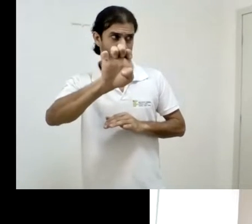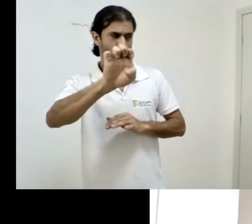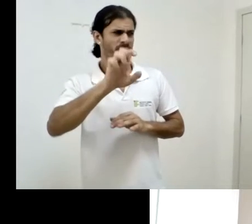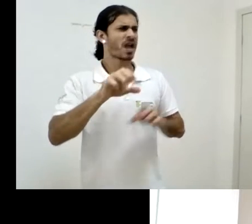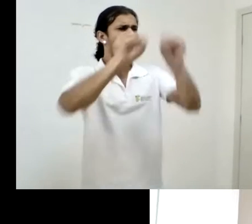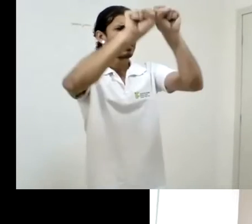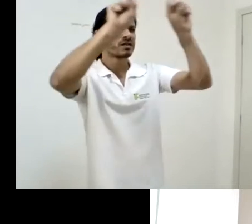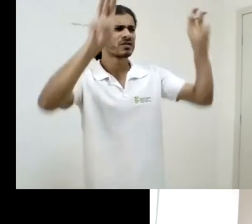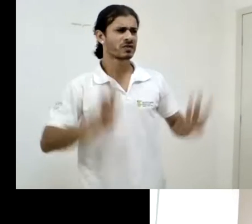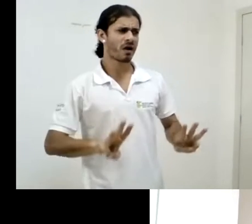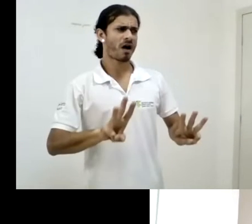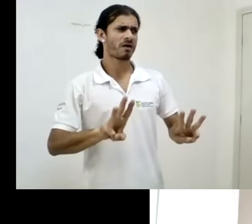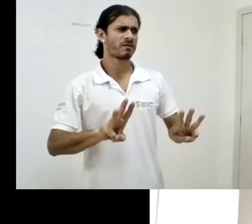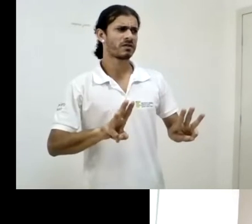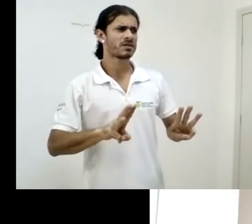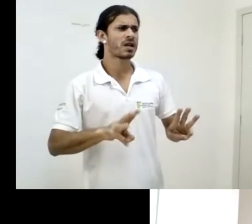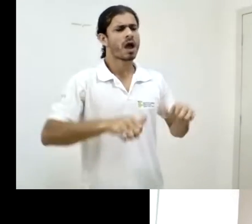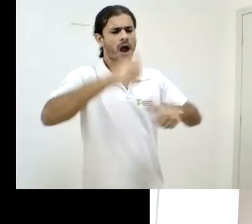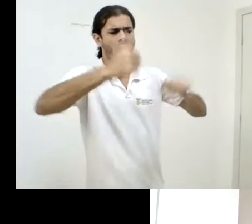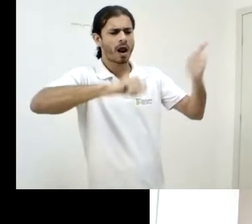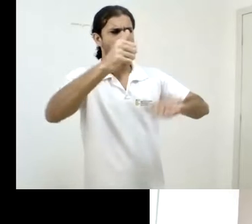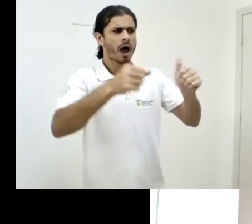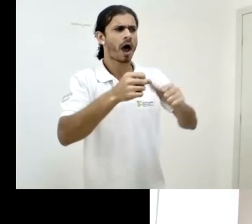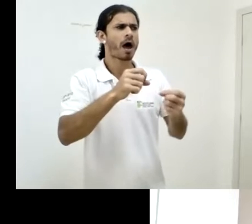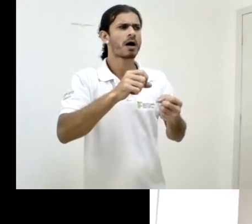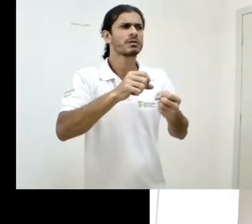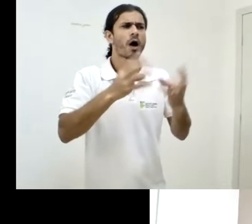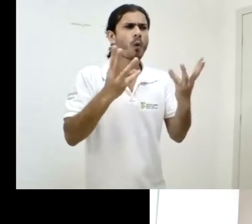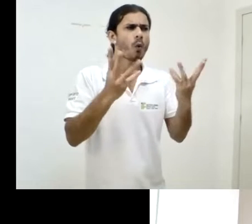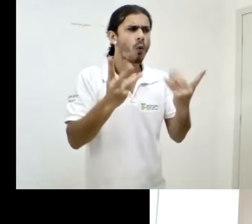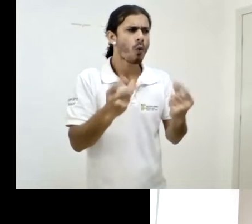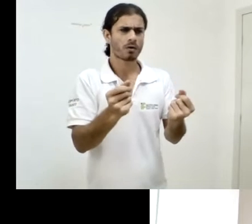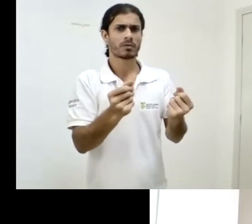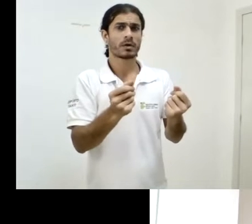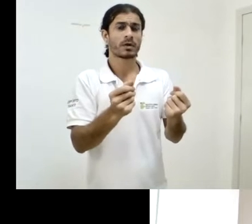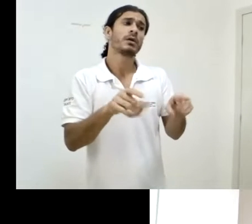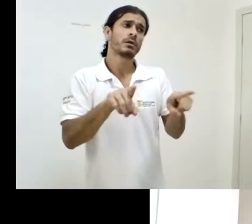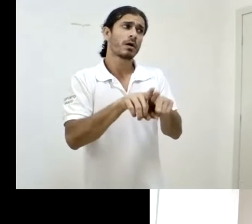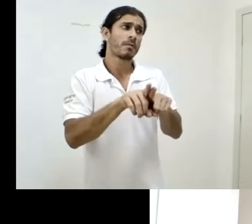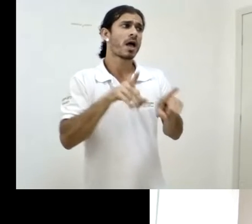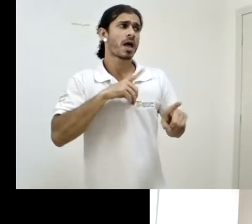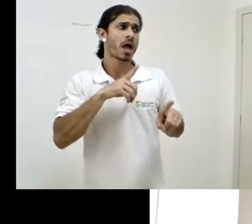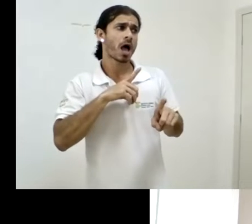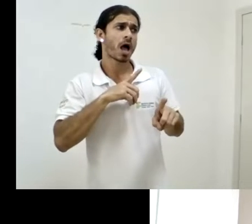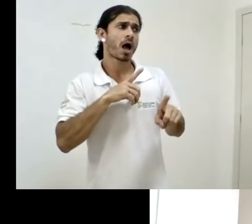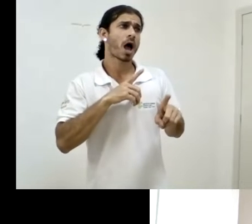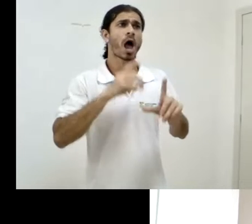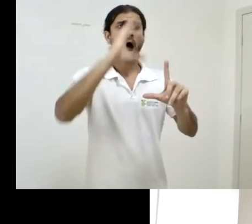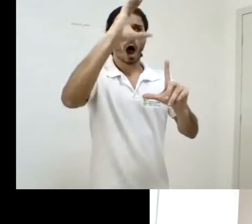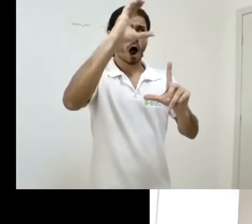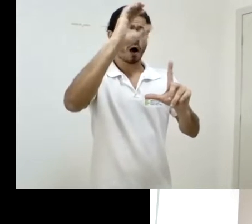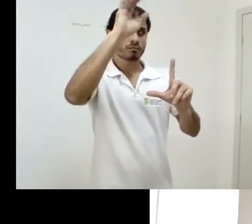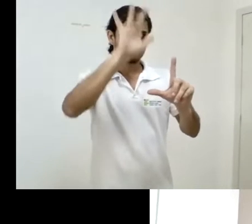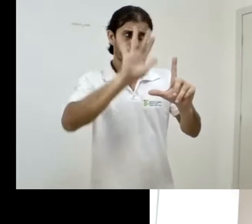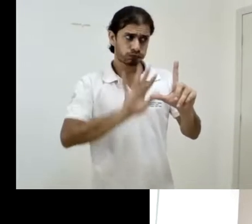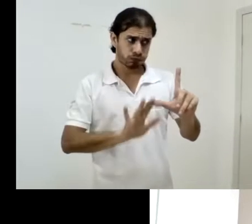QDA Miner permite que a categorização de determinados códigos possam também ter a frequência em que aparecem gerando um